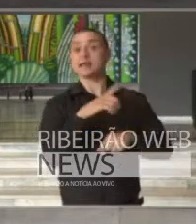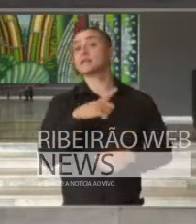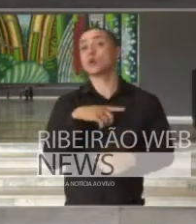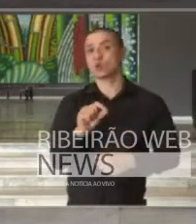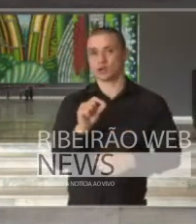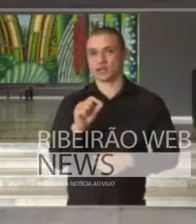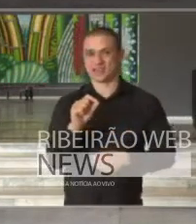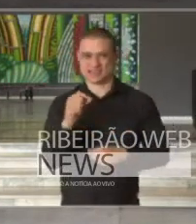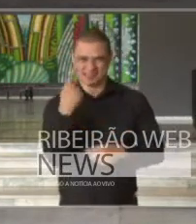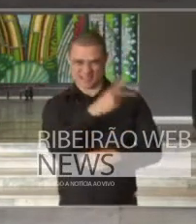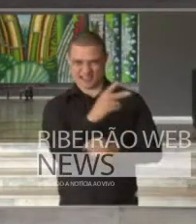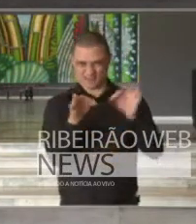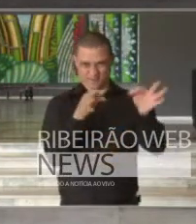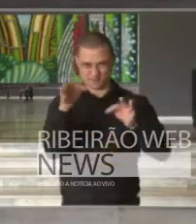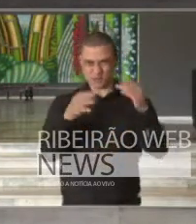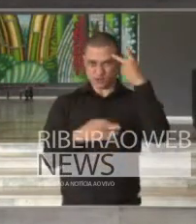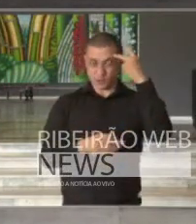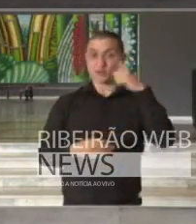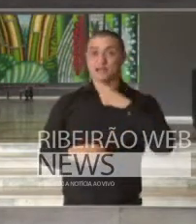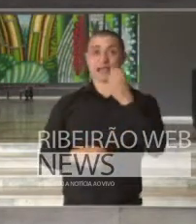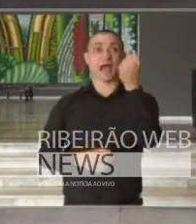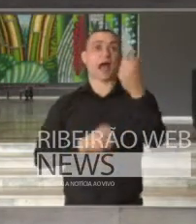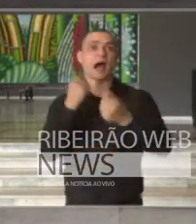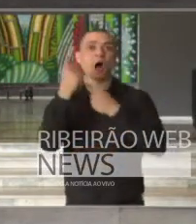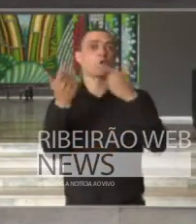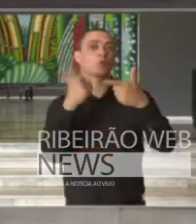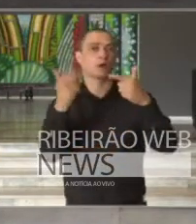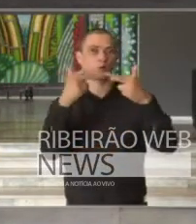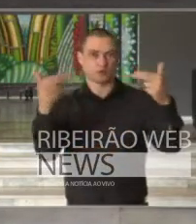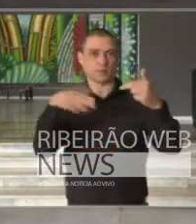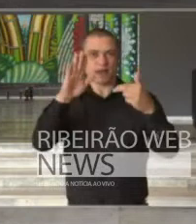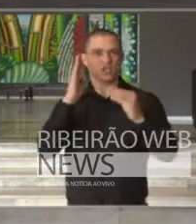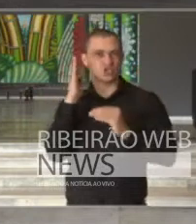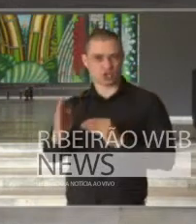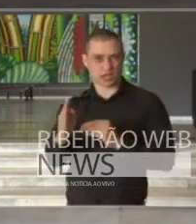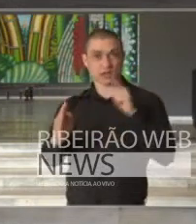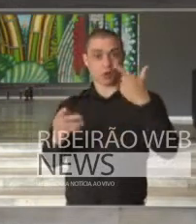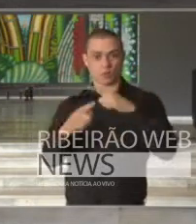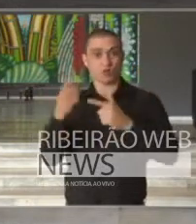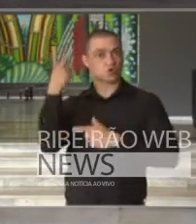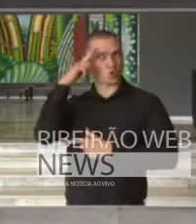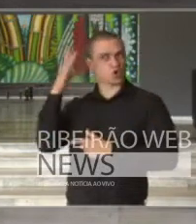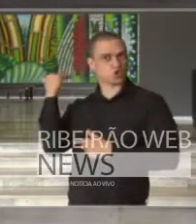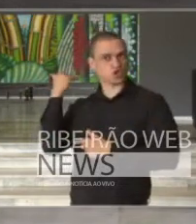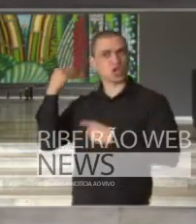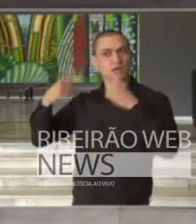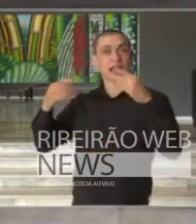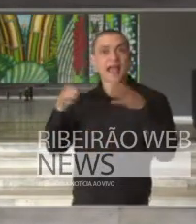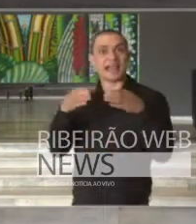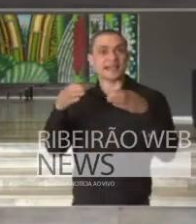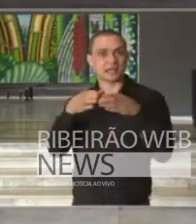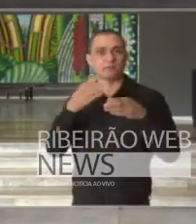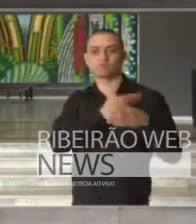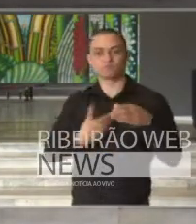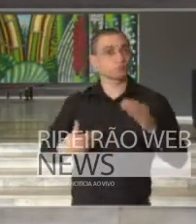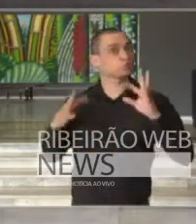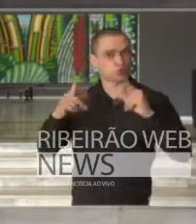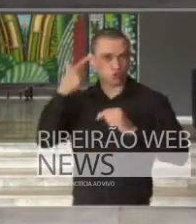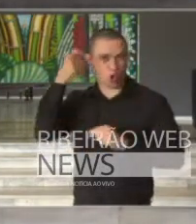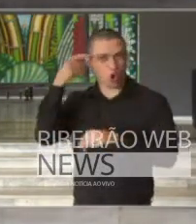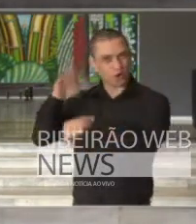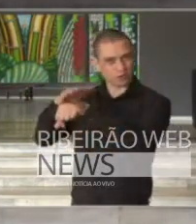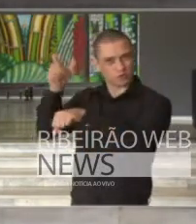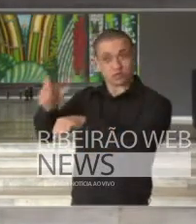a sua base, questões que são horizontais. E ao longo desses 2 últimos dias, onde toda a equipe do governo João Dória